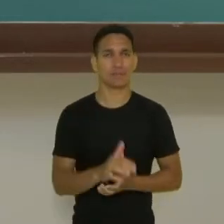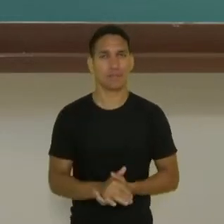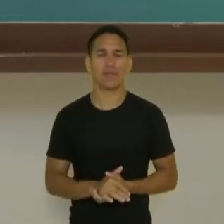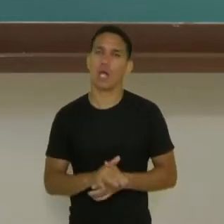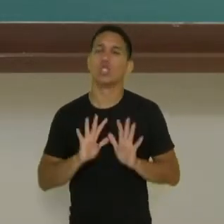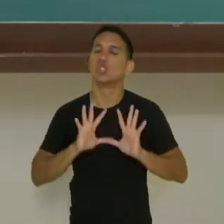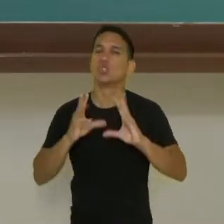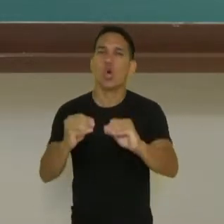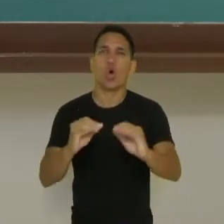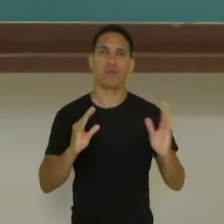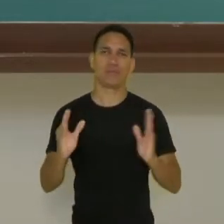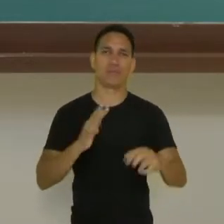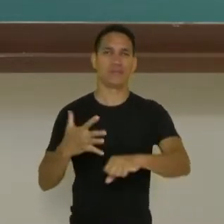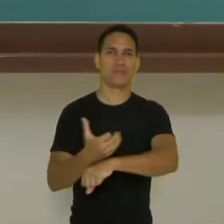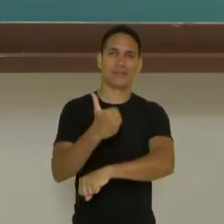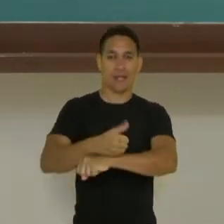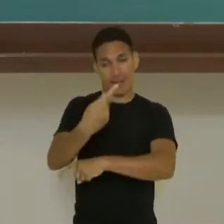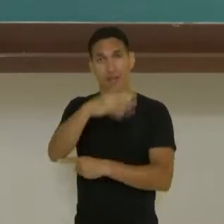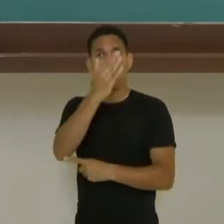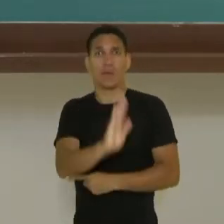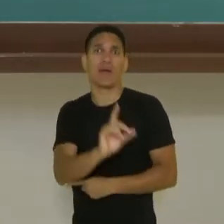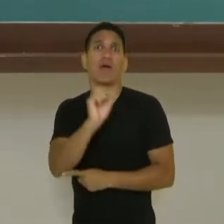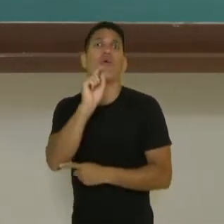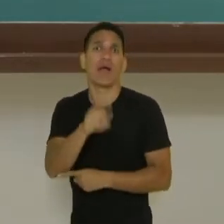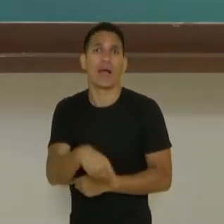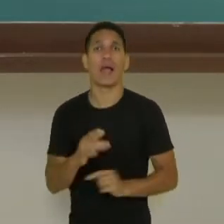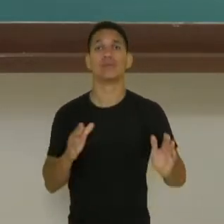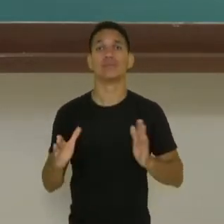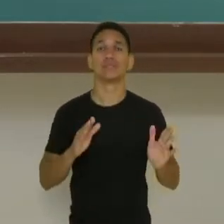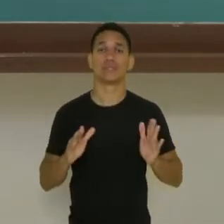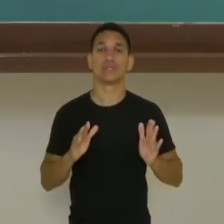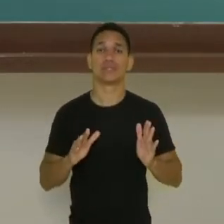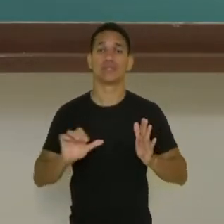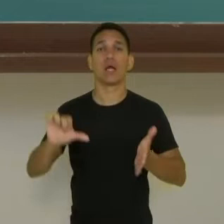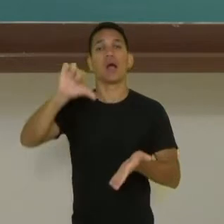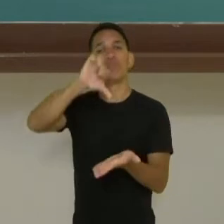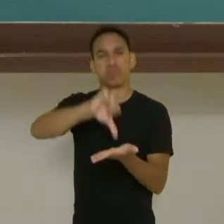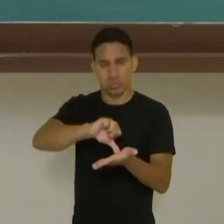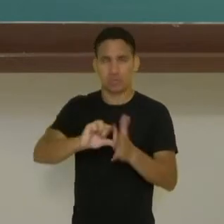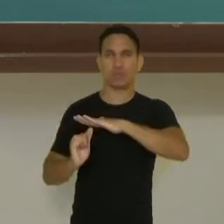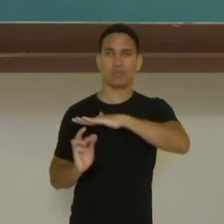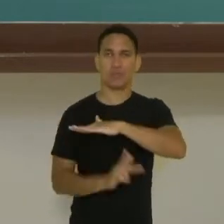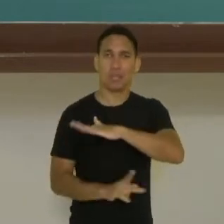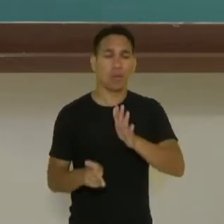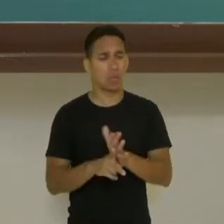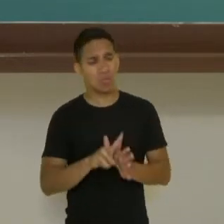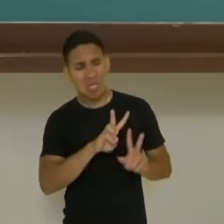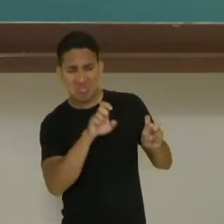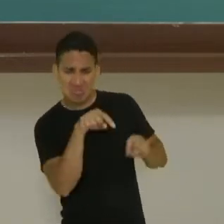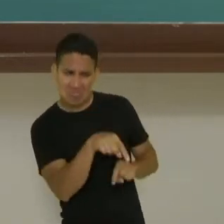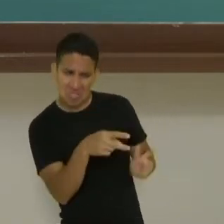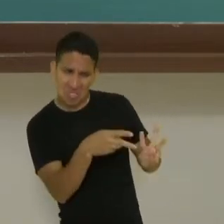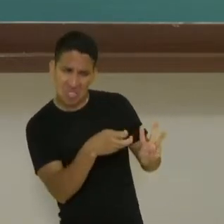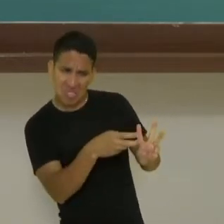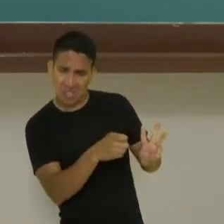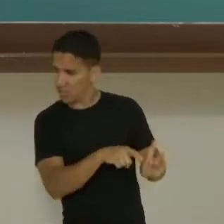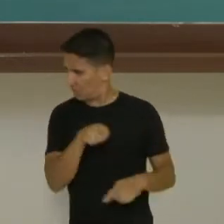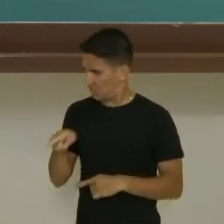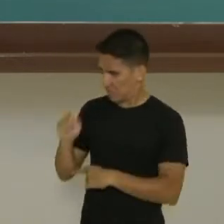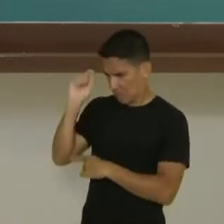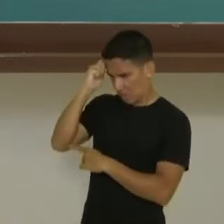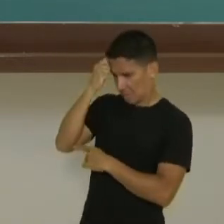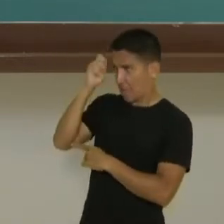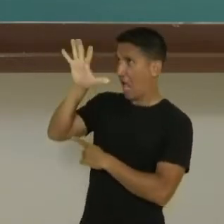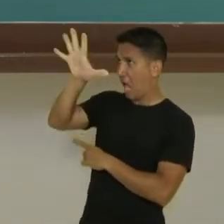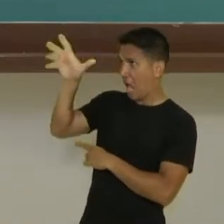o período colonial do Brasil foi um período etnocêntrico, né, sobre os nativos indígenas locais, sobre os negros africanos que vieram ao